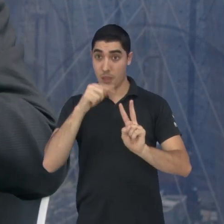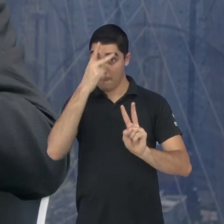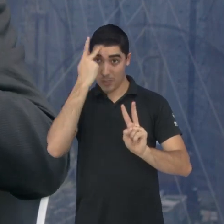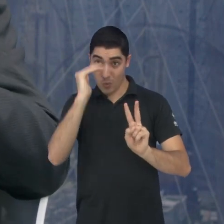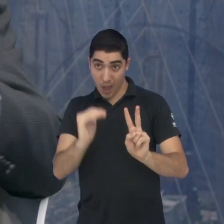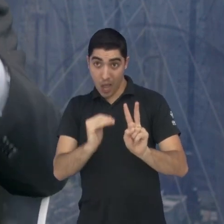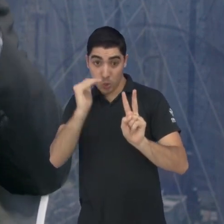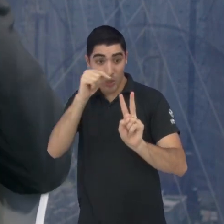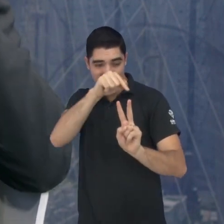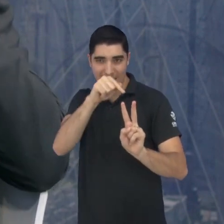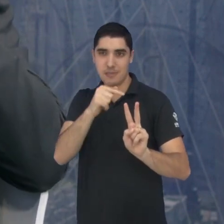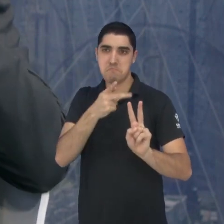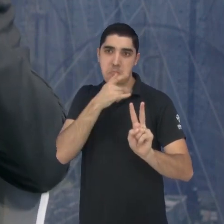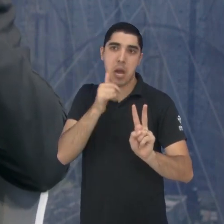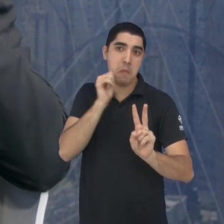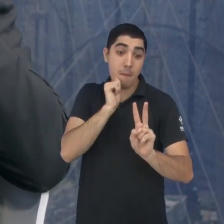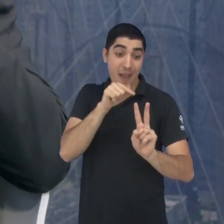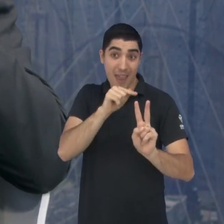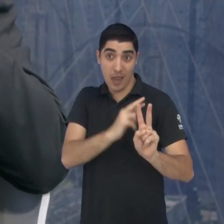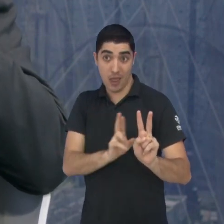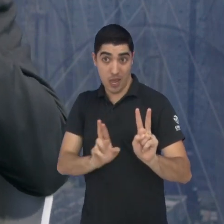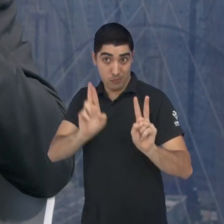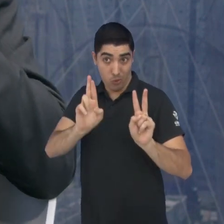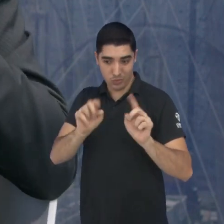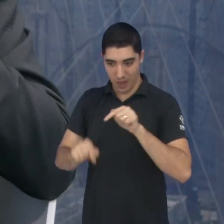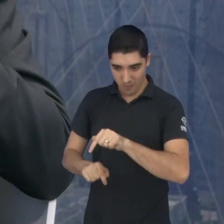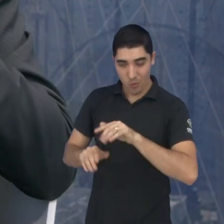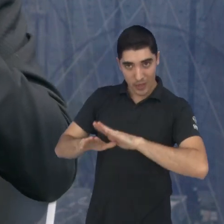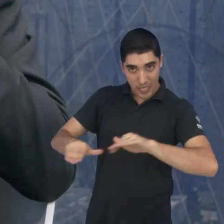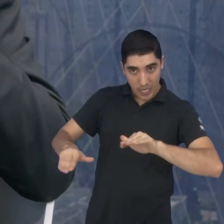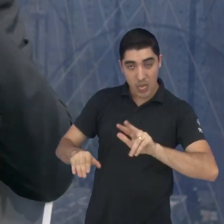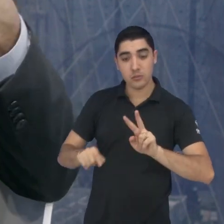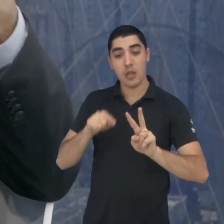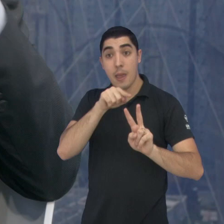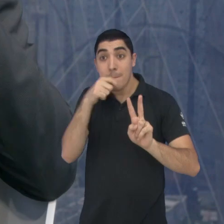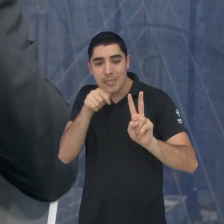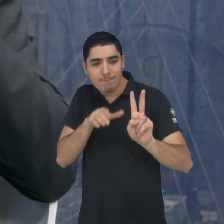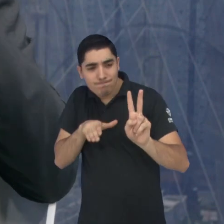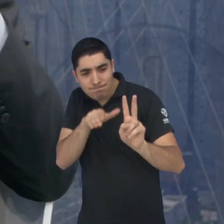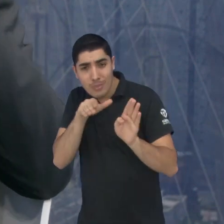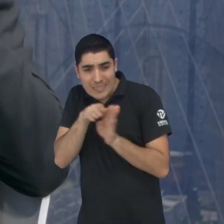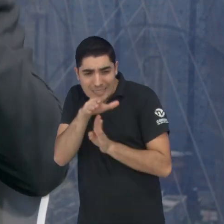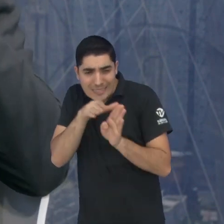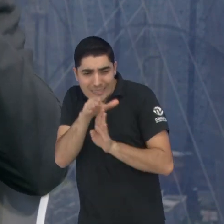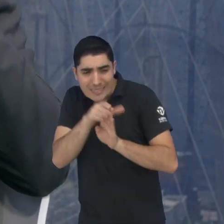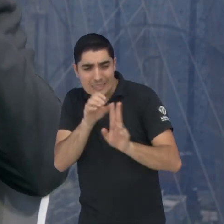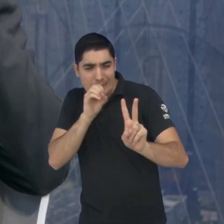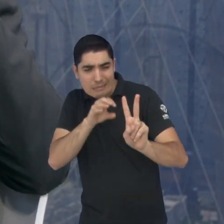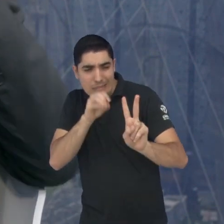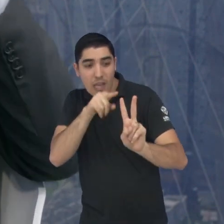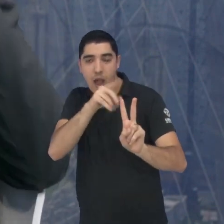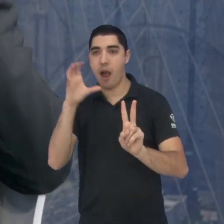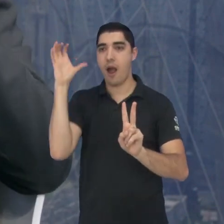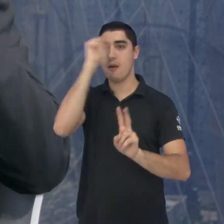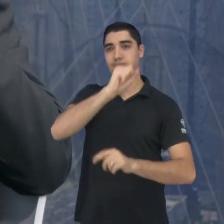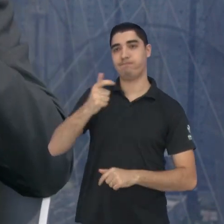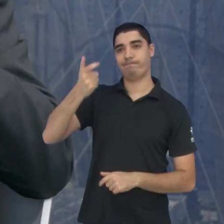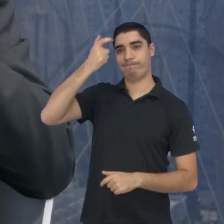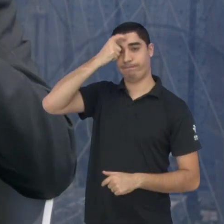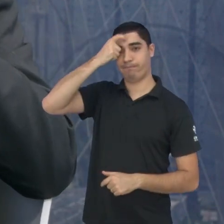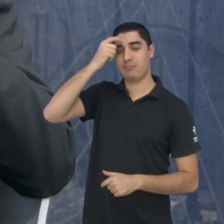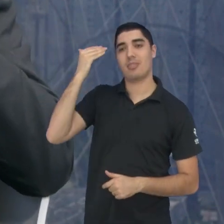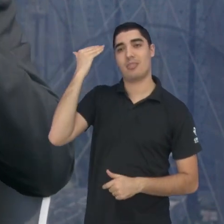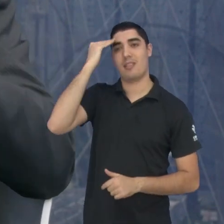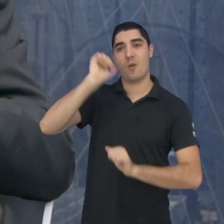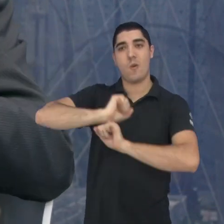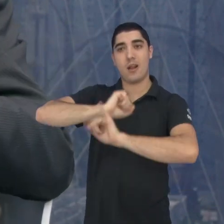responsável Sim. pela criança, porque se o adulto não se policia, não fiscaliza o seu próprio comportamento, aquele comportamento de